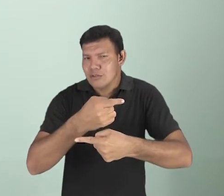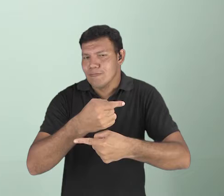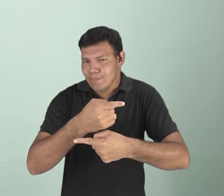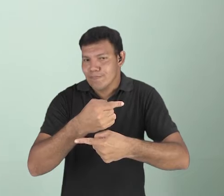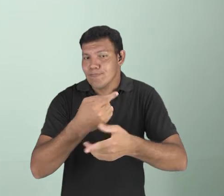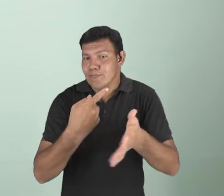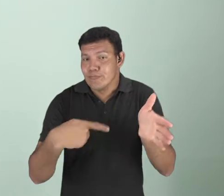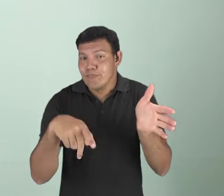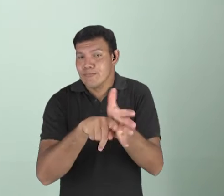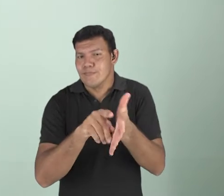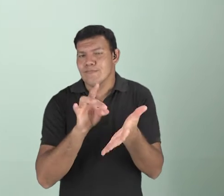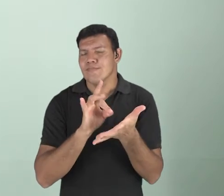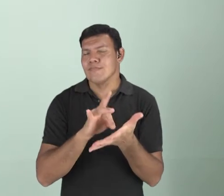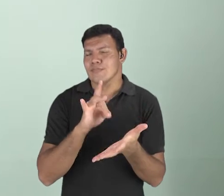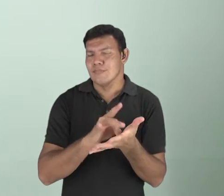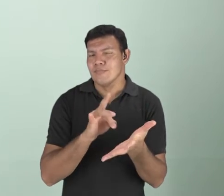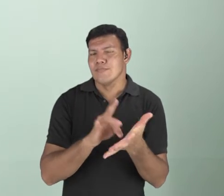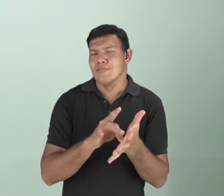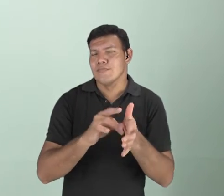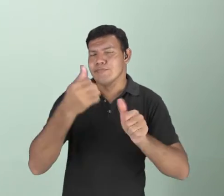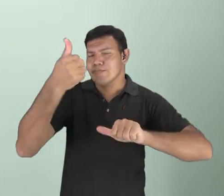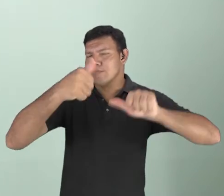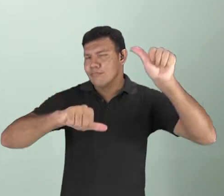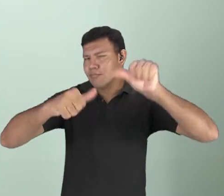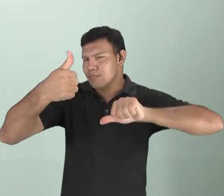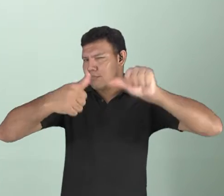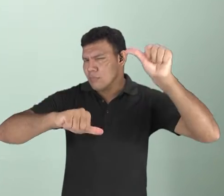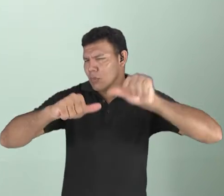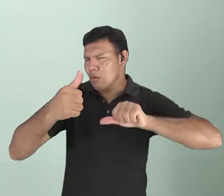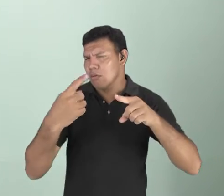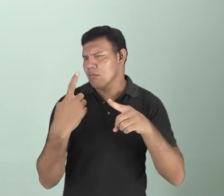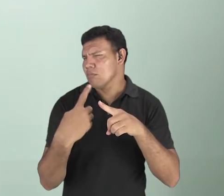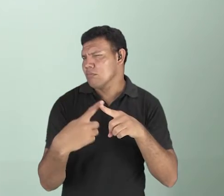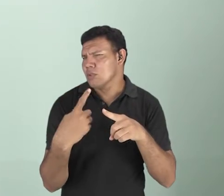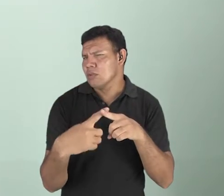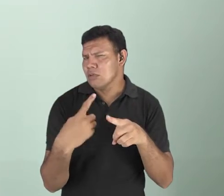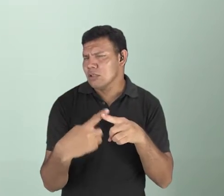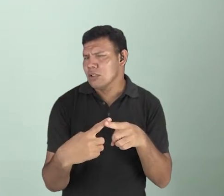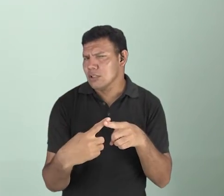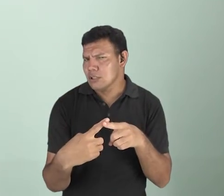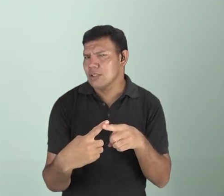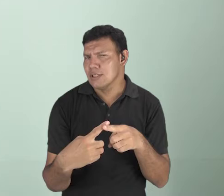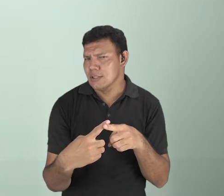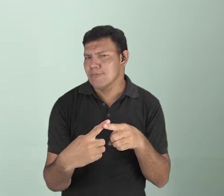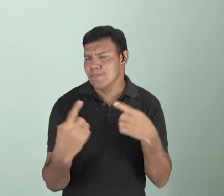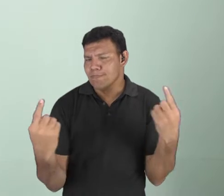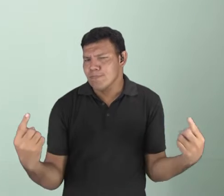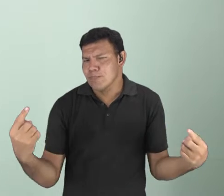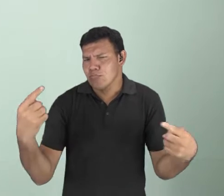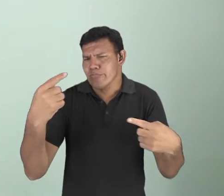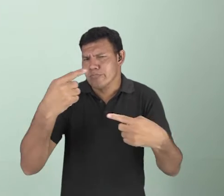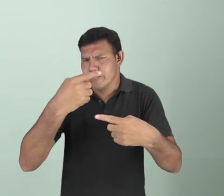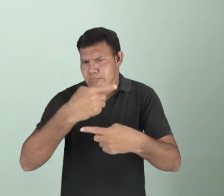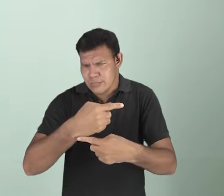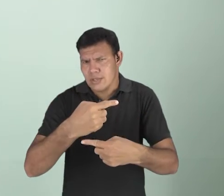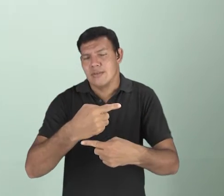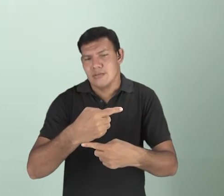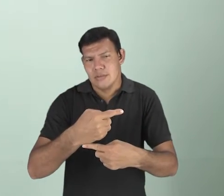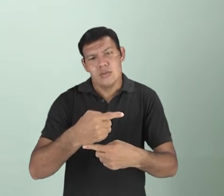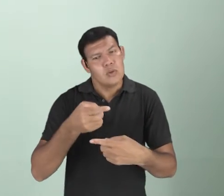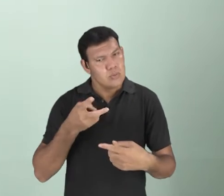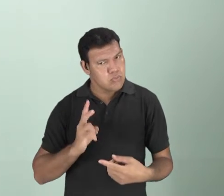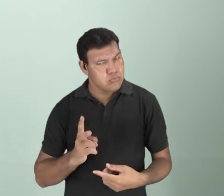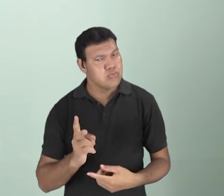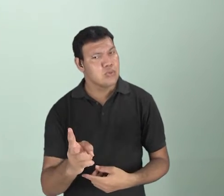na realidade e analisar por que essas condições contraditórias elas acabam